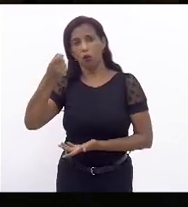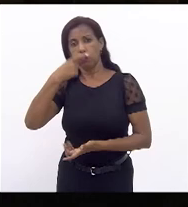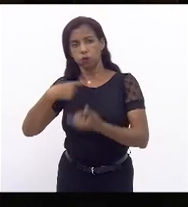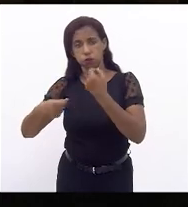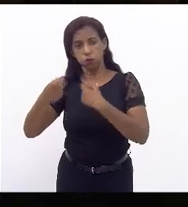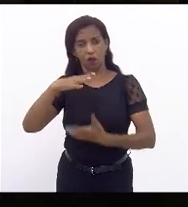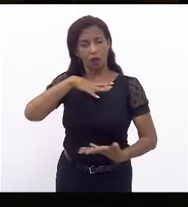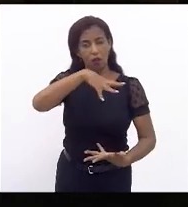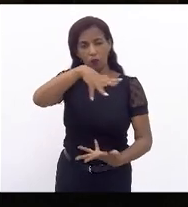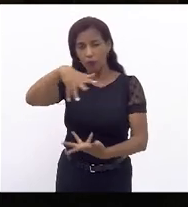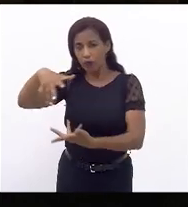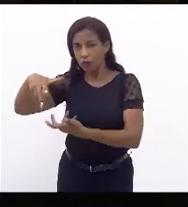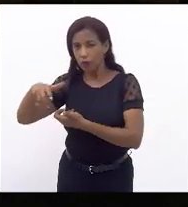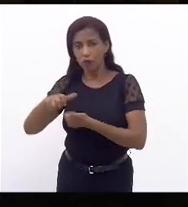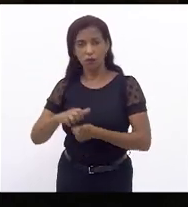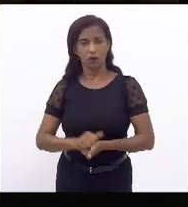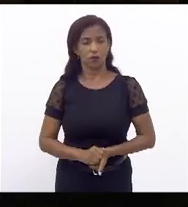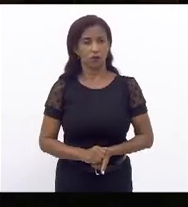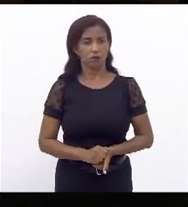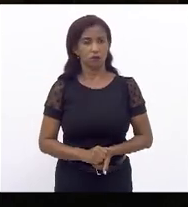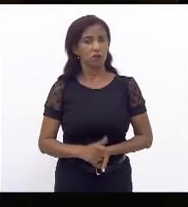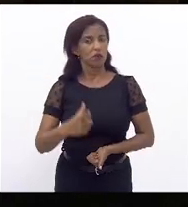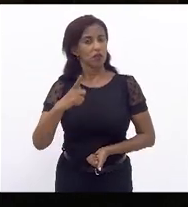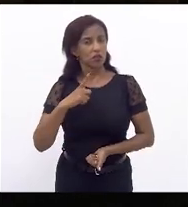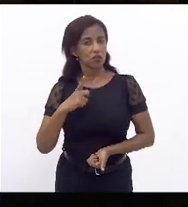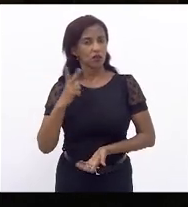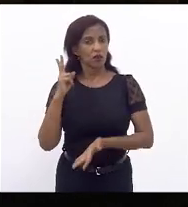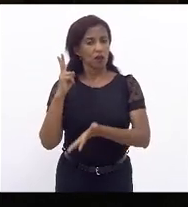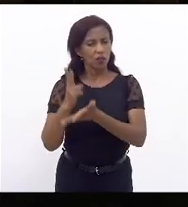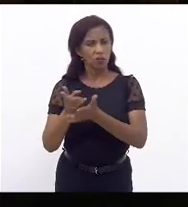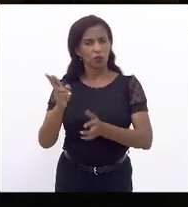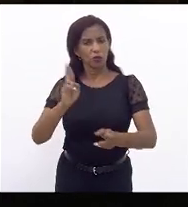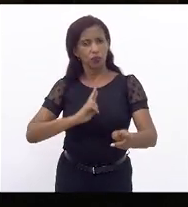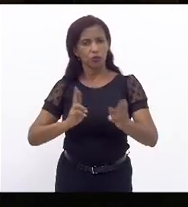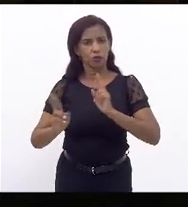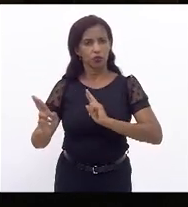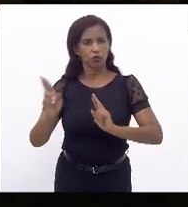no mundo inteiro e tiveram os mesmos resultados.